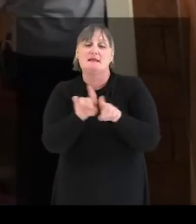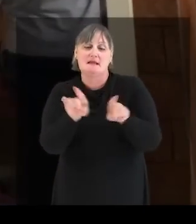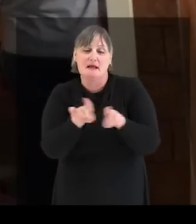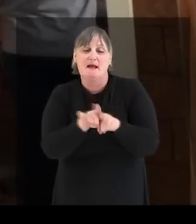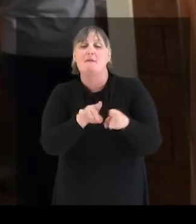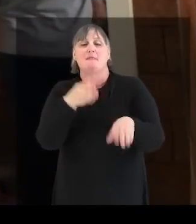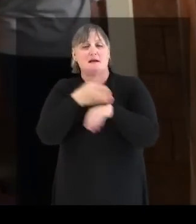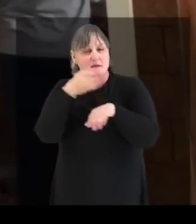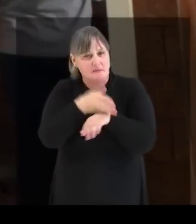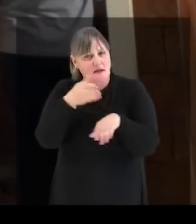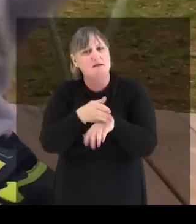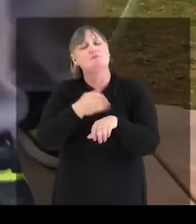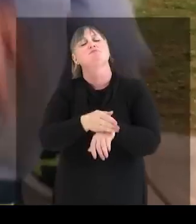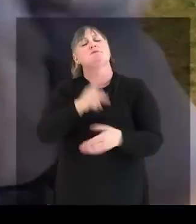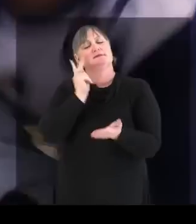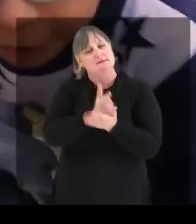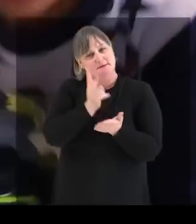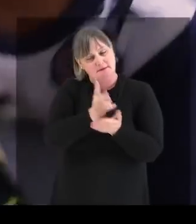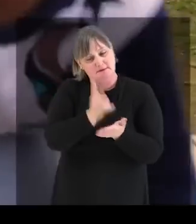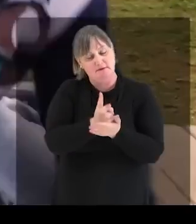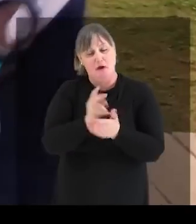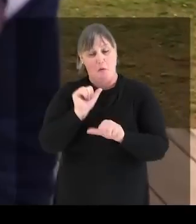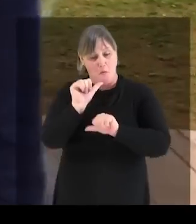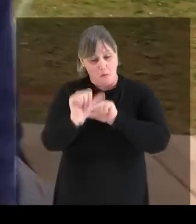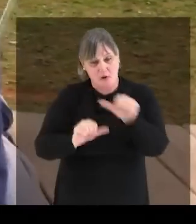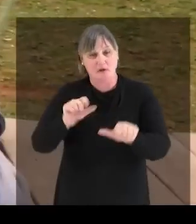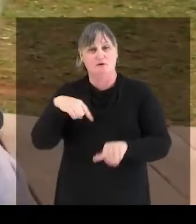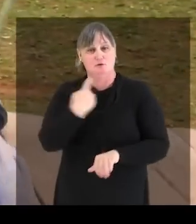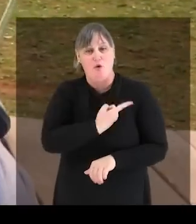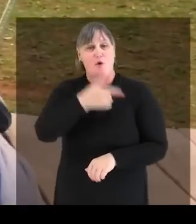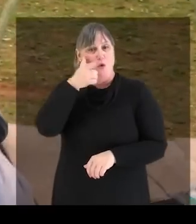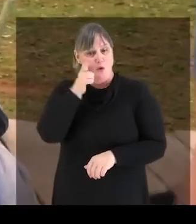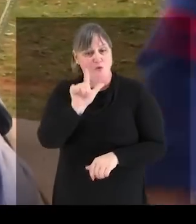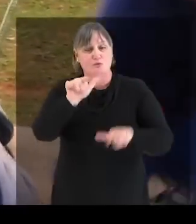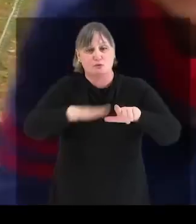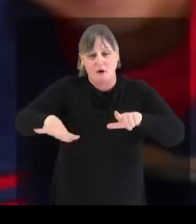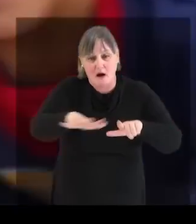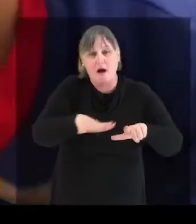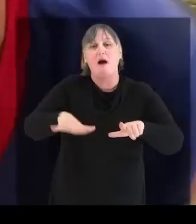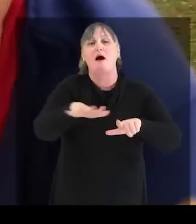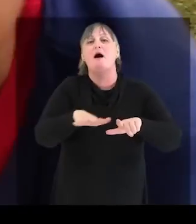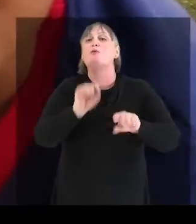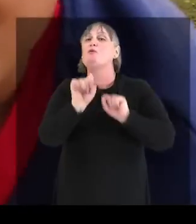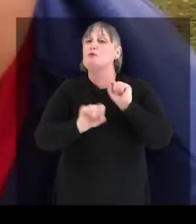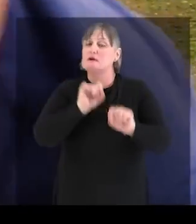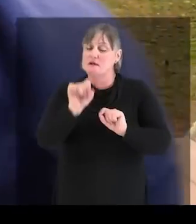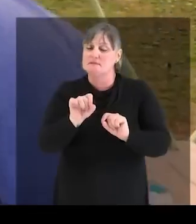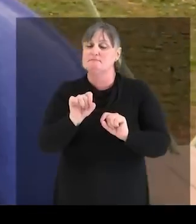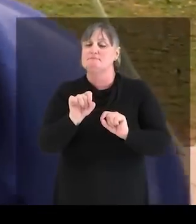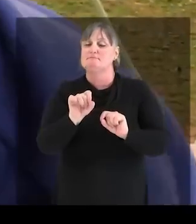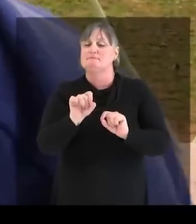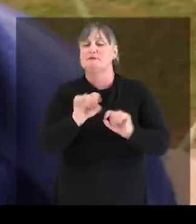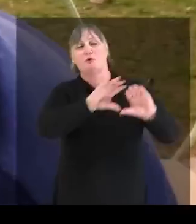eles participem efetivamente. Então, todas as transformações que nós conseguimos no espaço foi